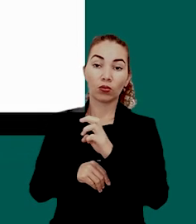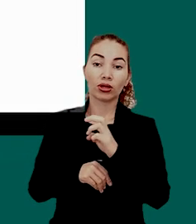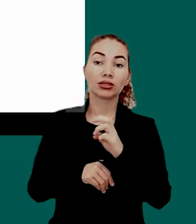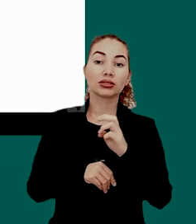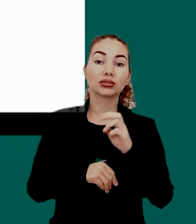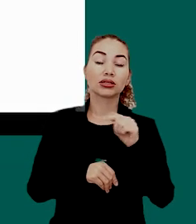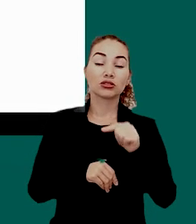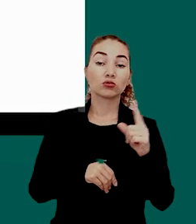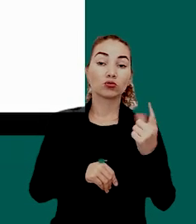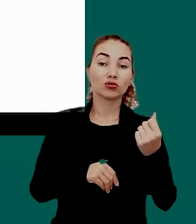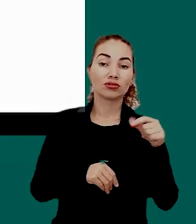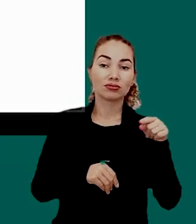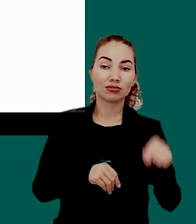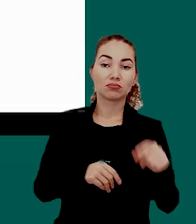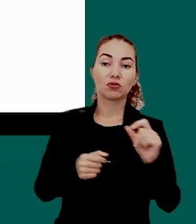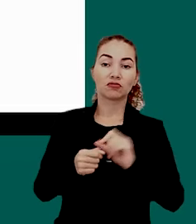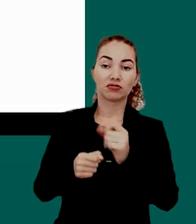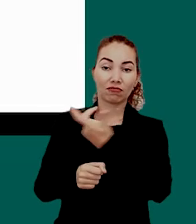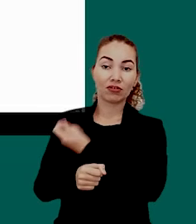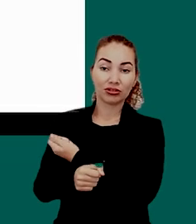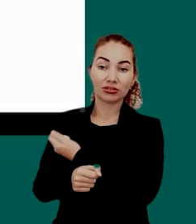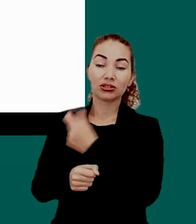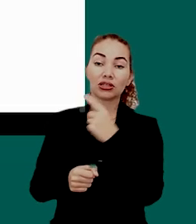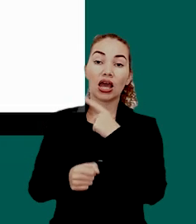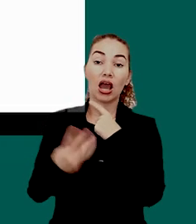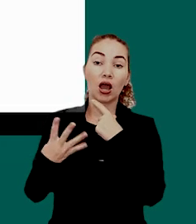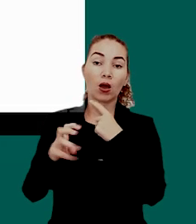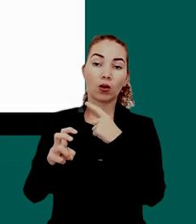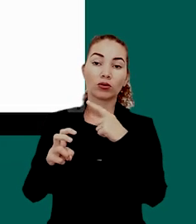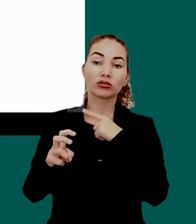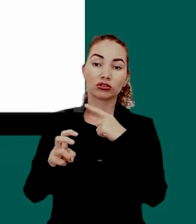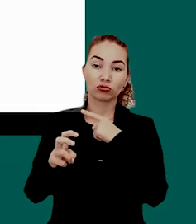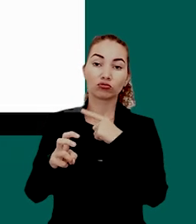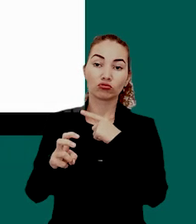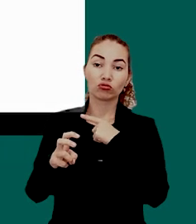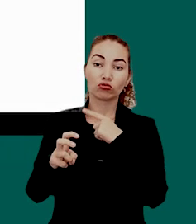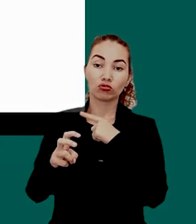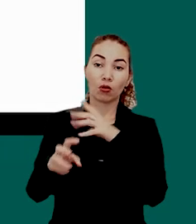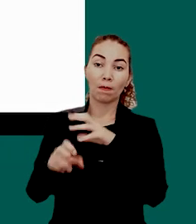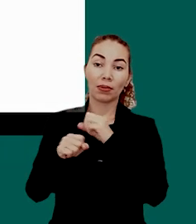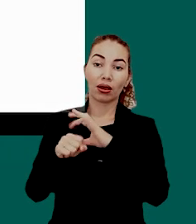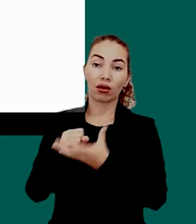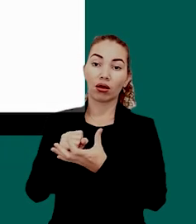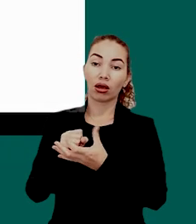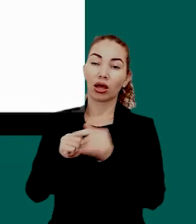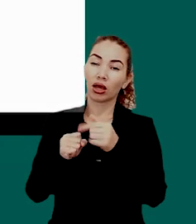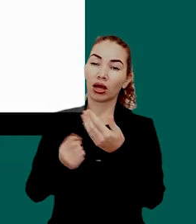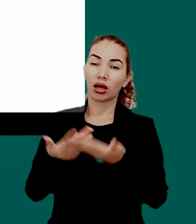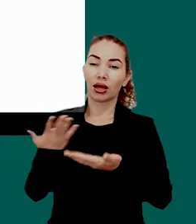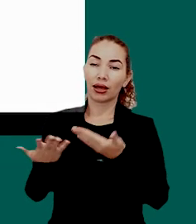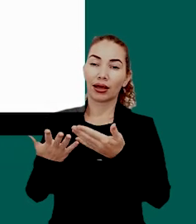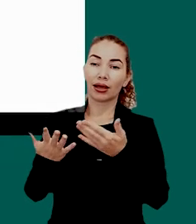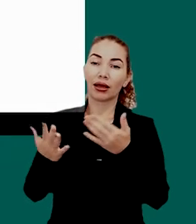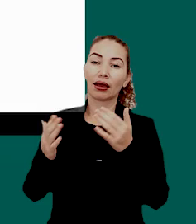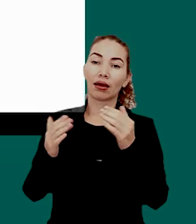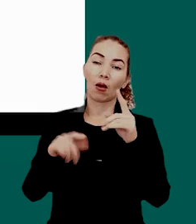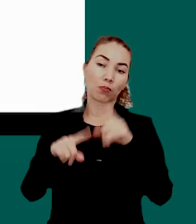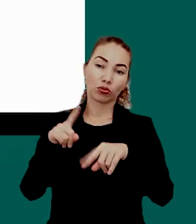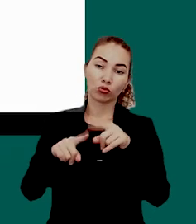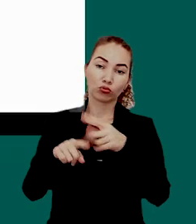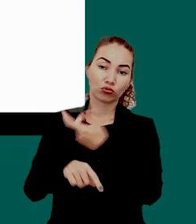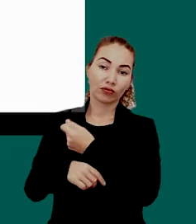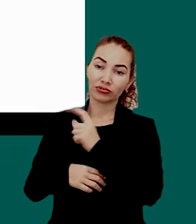participantes de grupo experimental relataram evento adverso grave, tá? Nenhum deles considerado associado ao produto